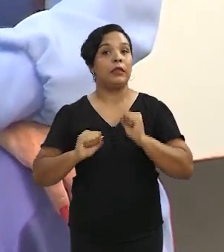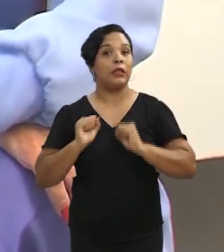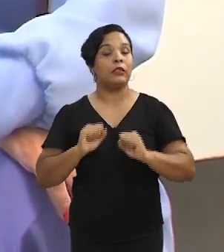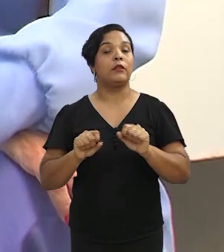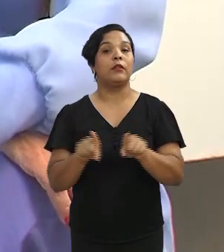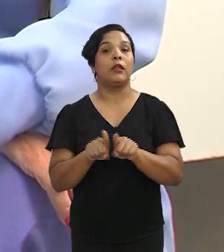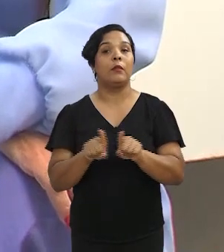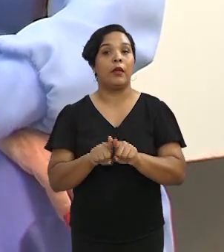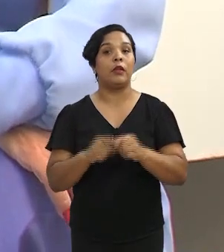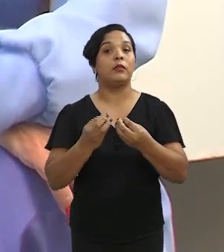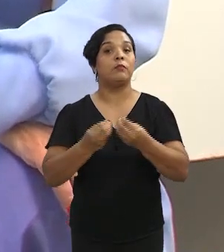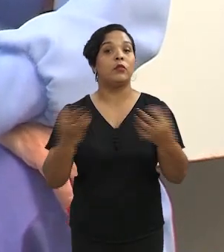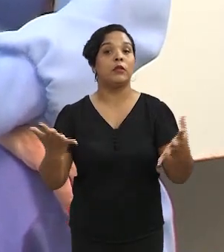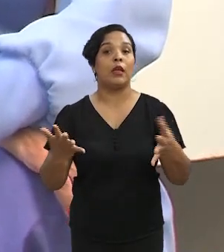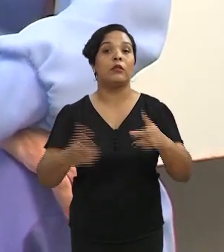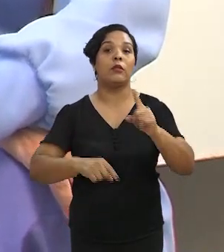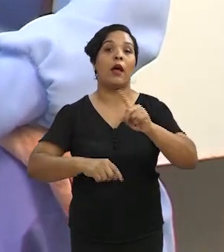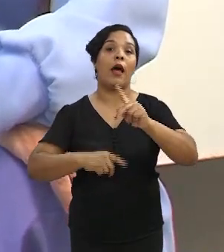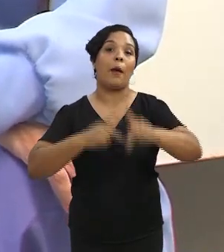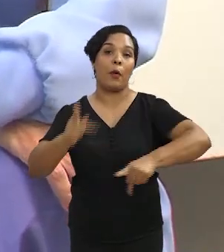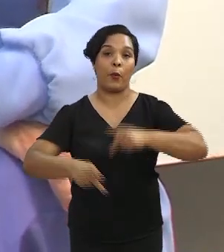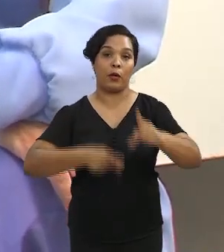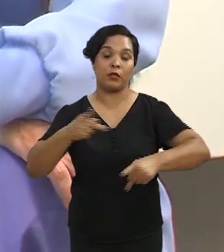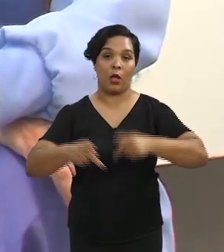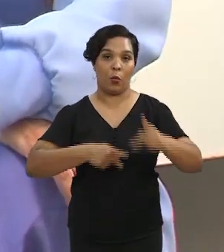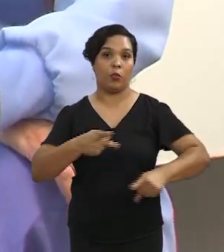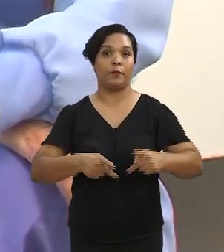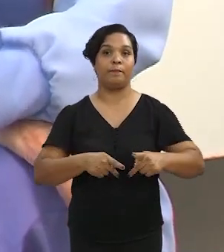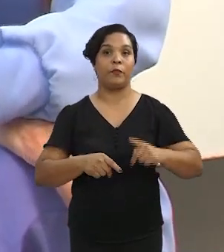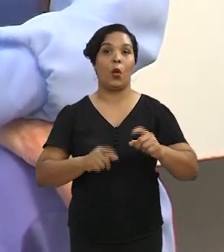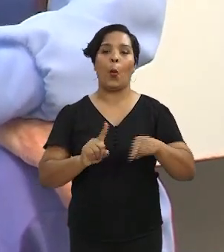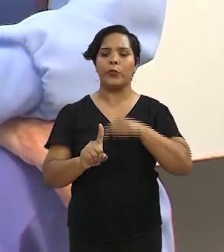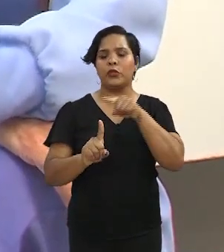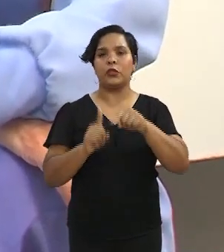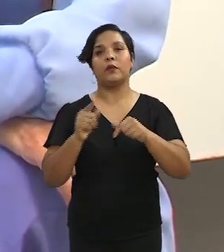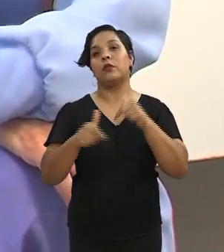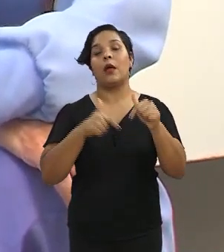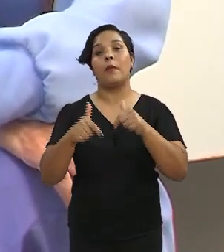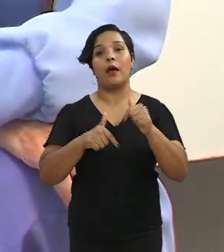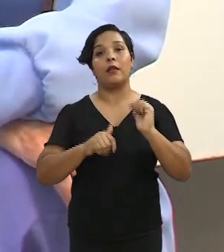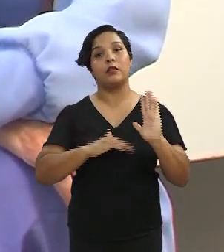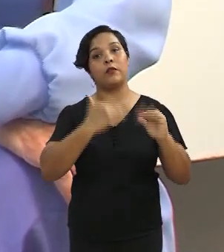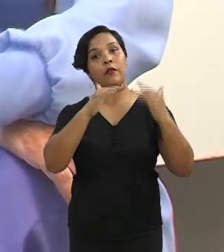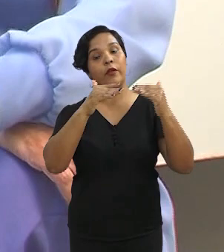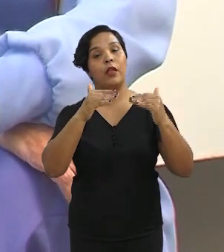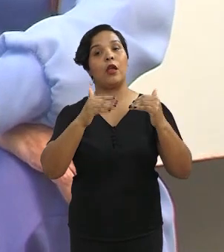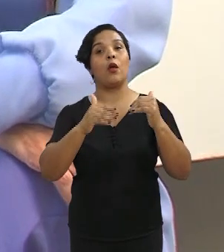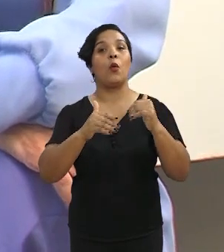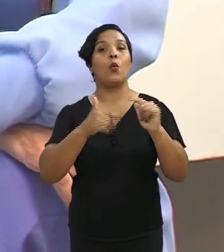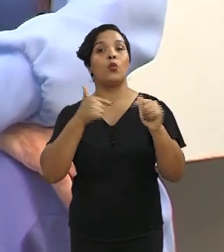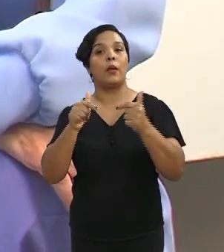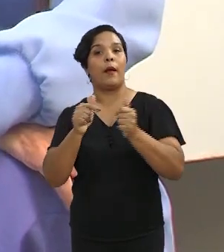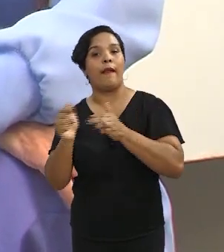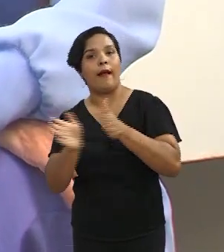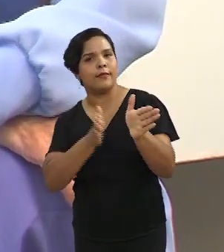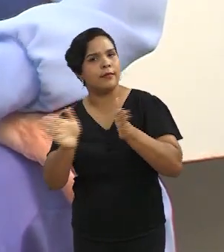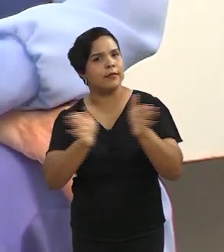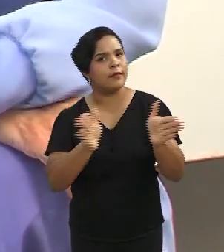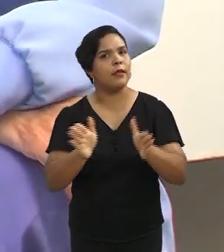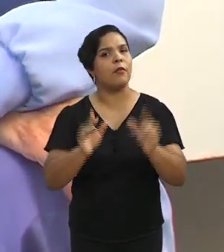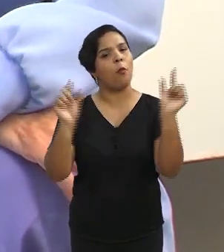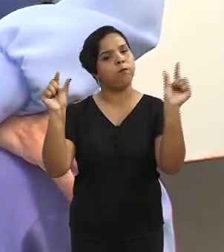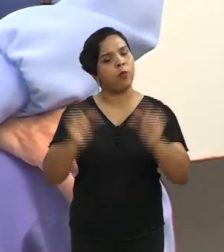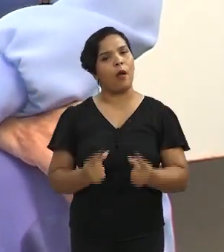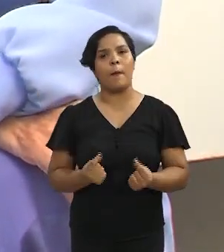ser disponibilizado à população. O objetivo do nosso trabalho é exatamente desenvolver um produto bem acessível, com